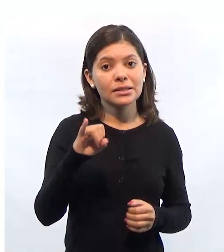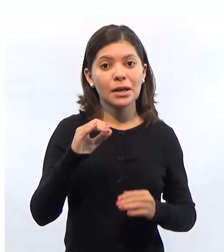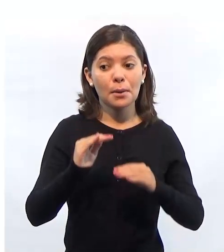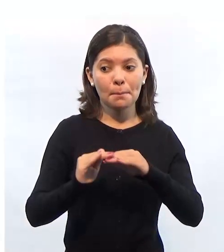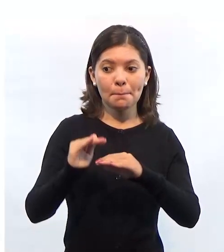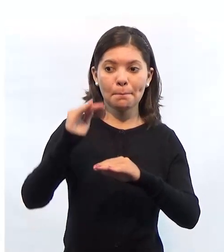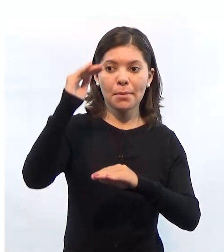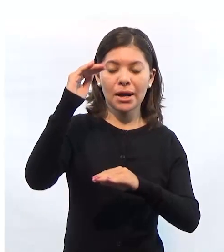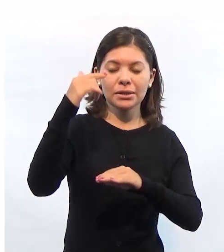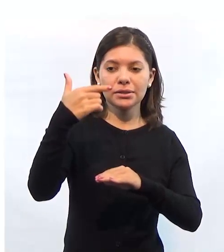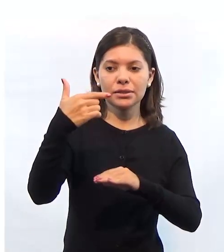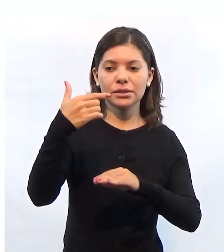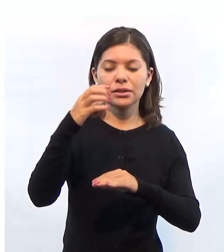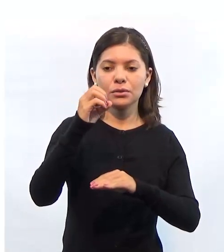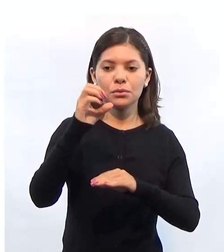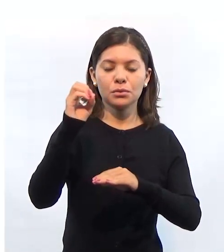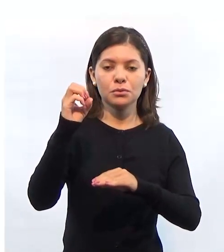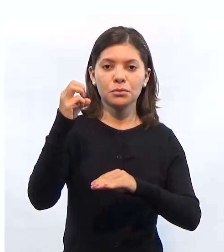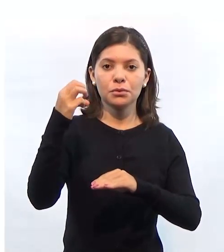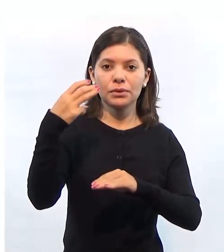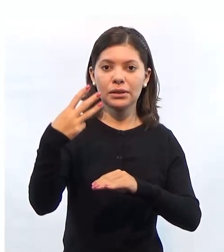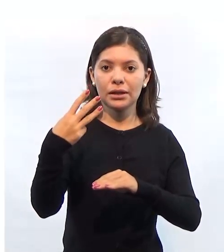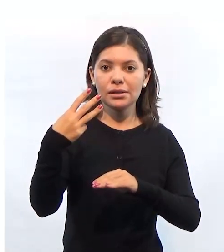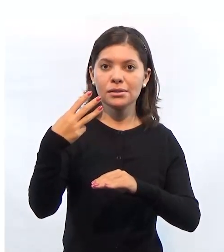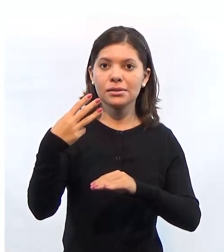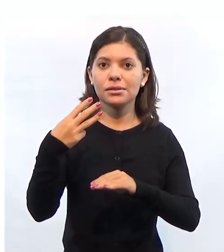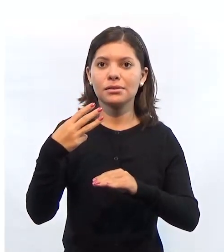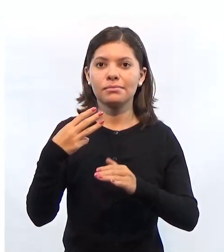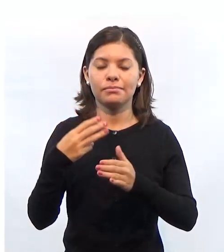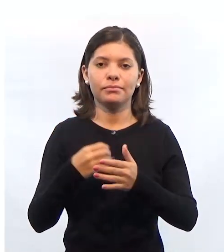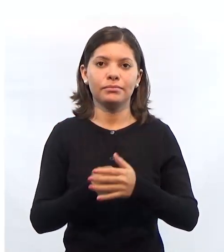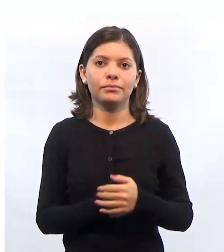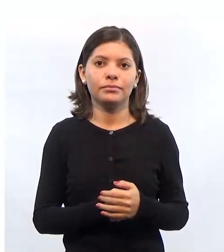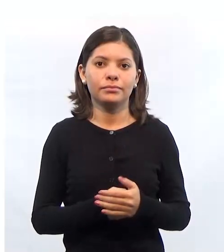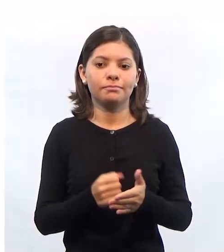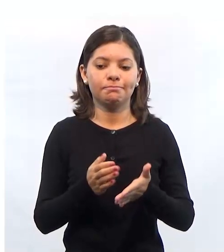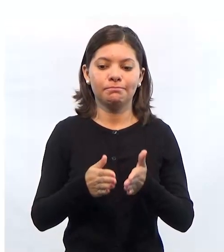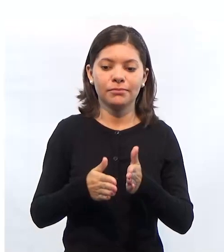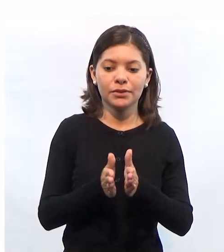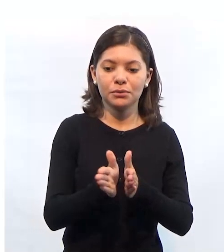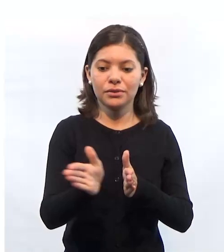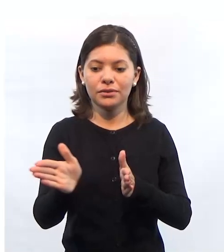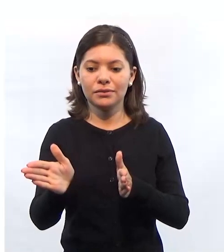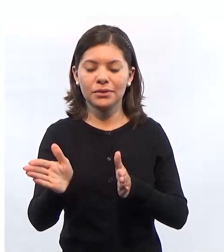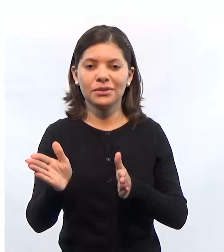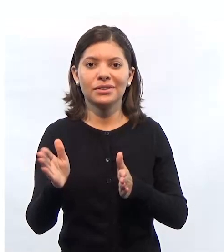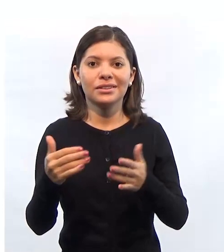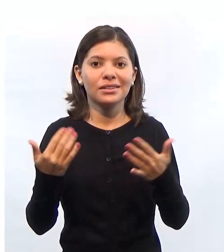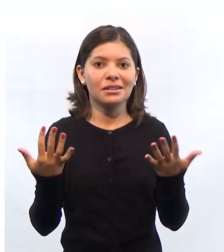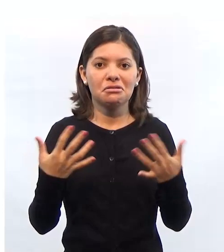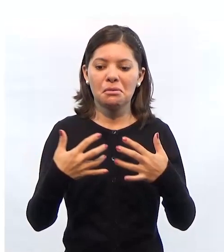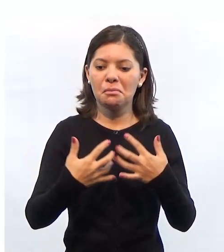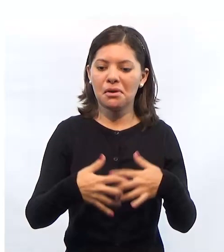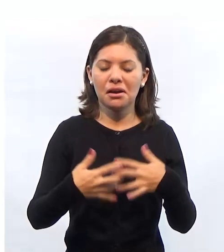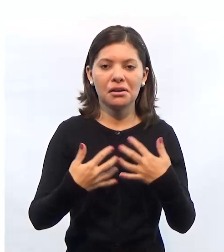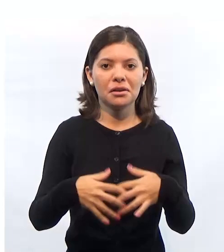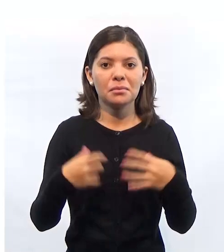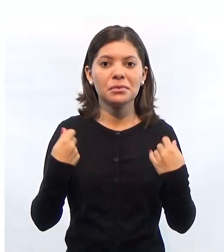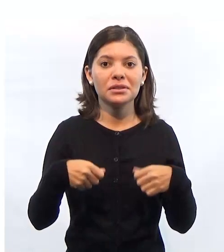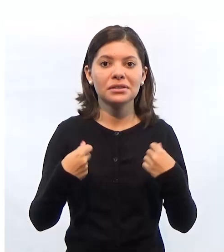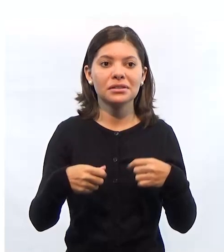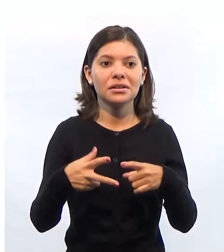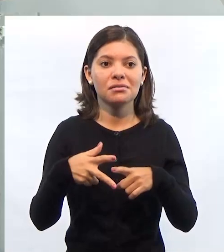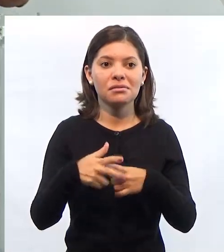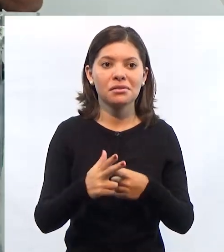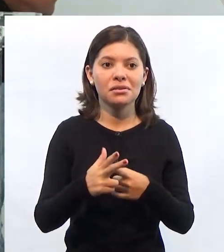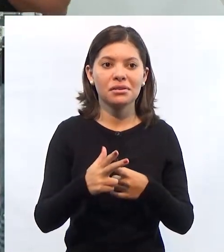mais que 2003 ml ela vai ter um desvio Ou seja a máquina vai ter que ser regulada